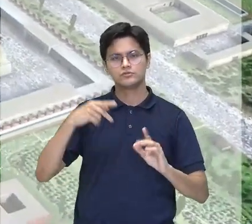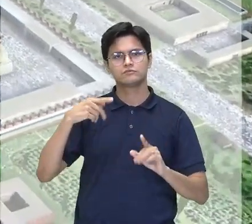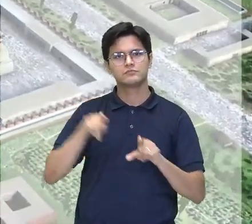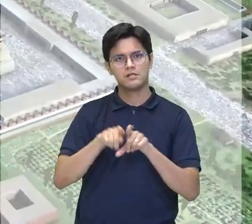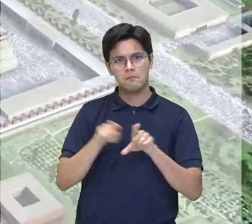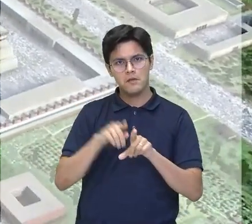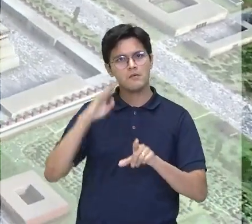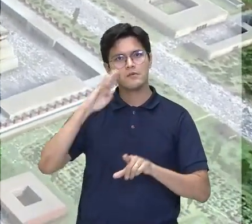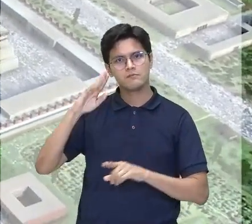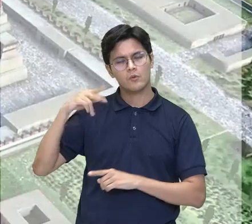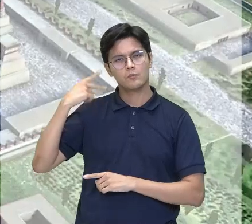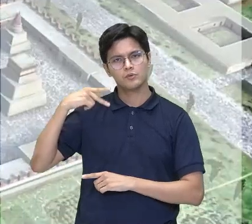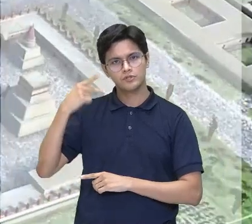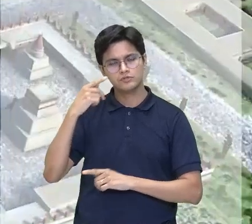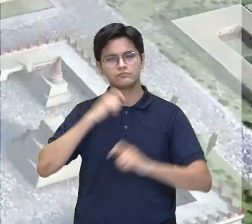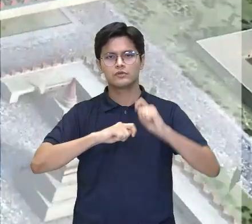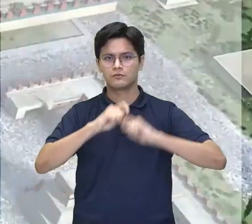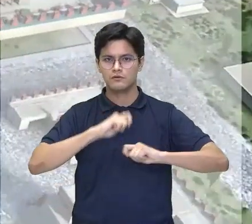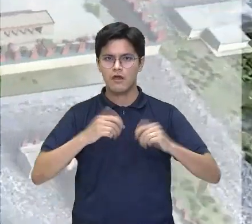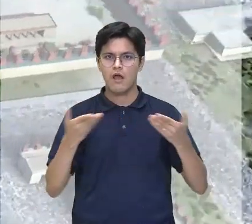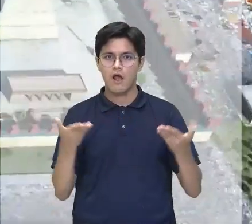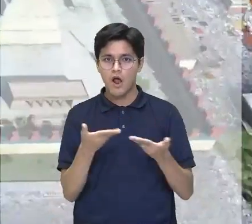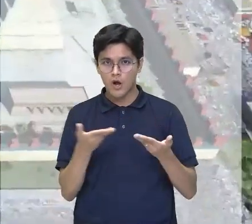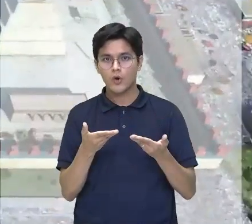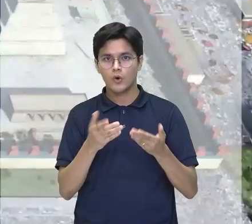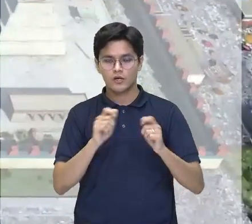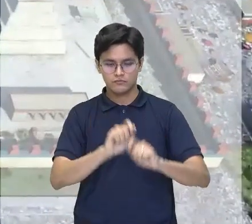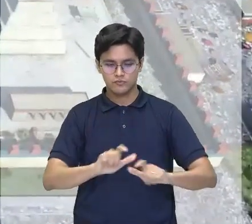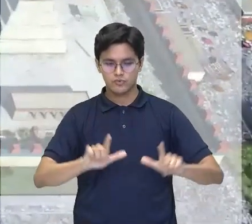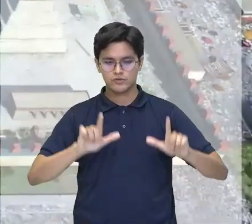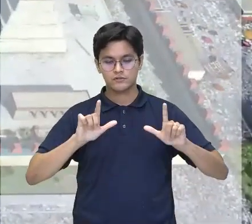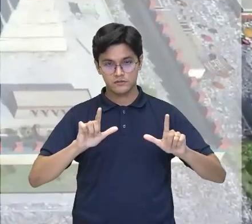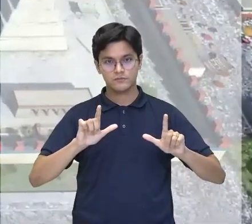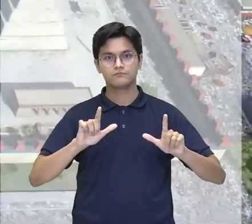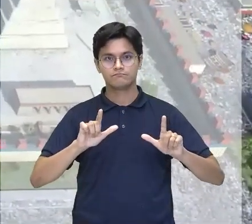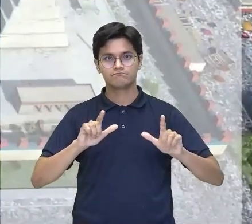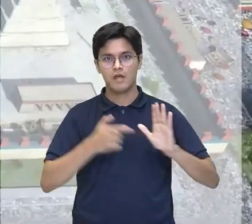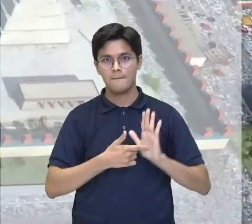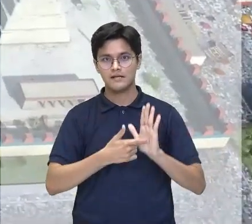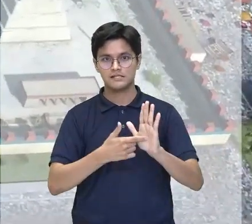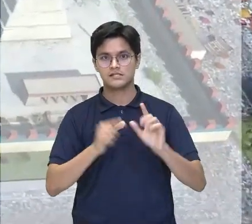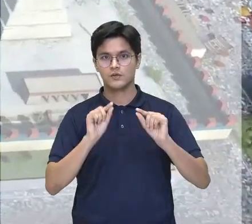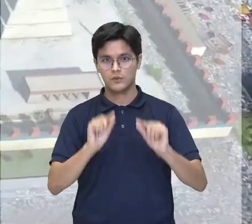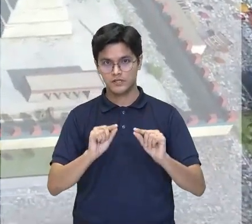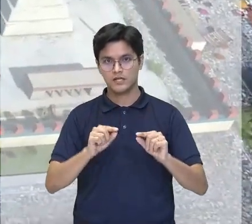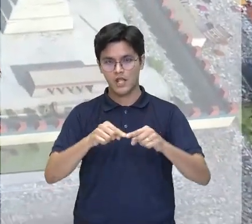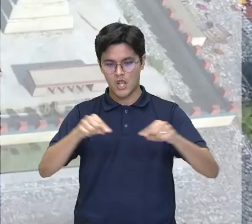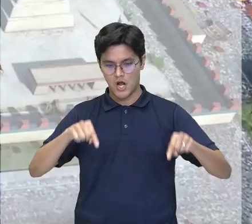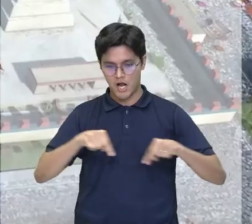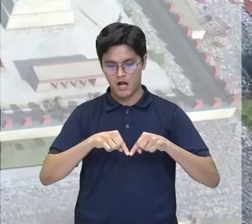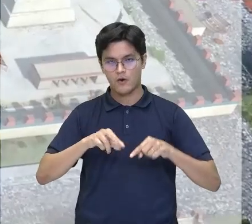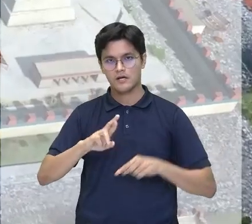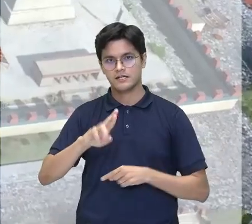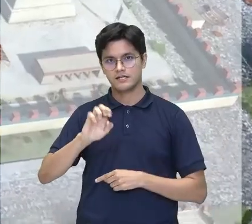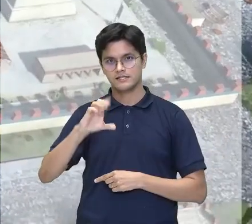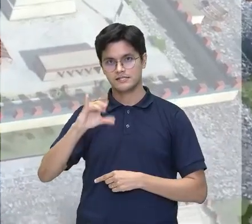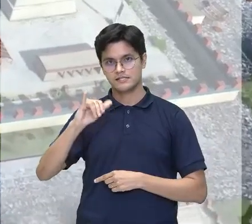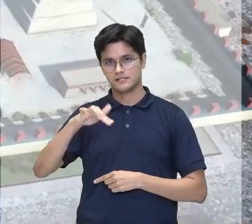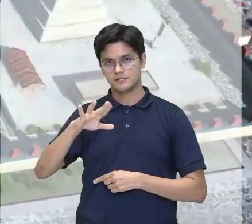também. Agora, neste momento, nós vamos nos aproximar do que nós chamamos de recinto sagrado, certo?